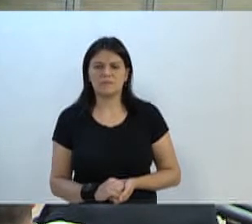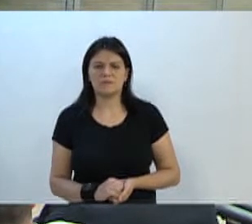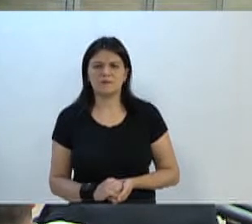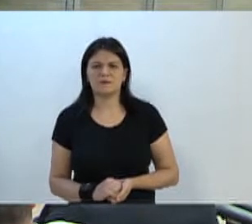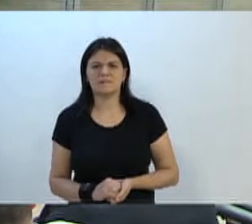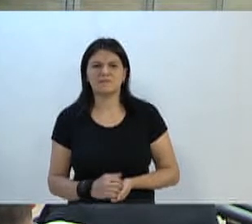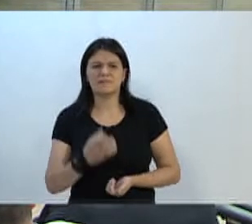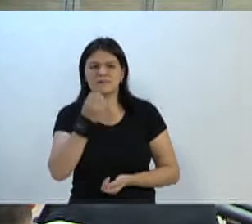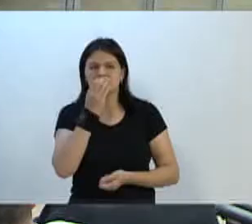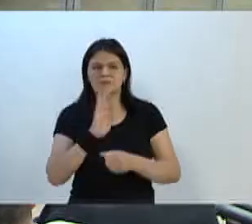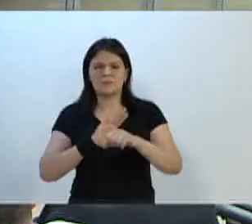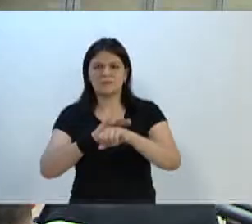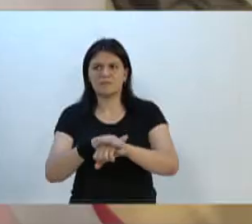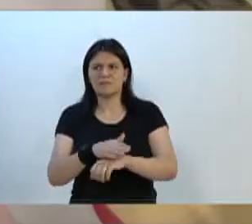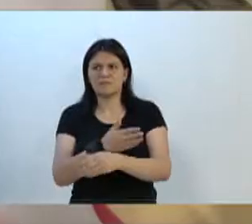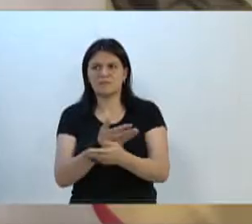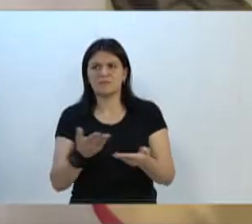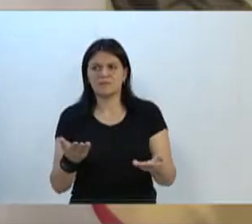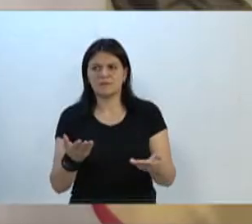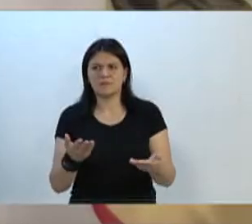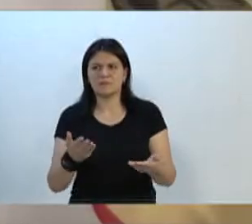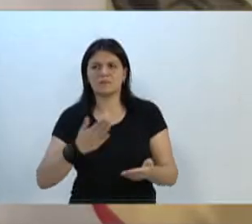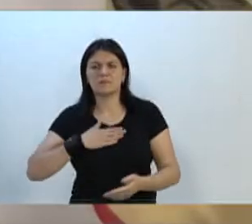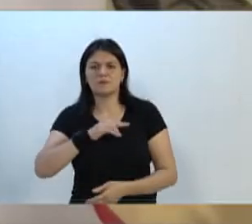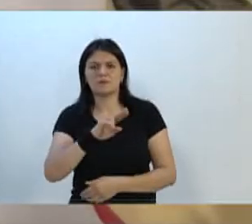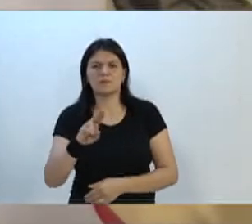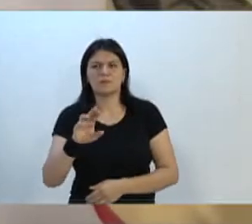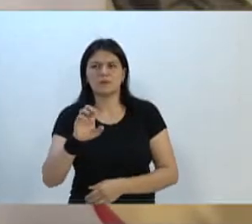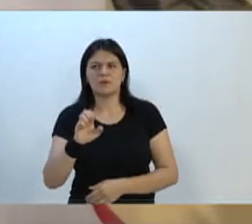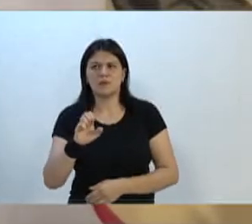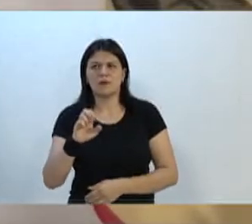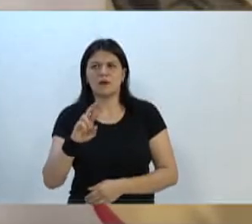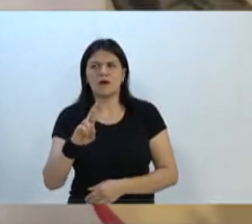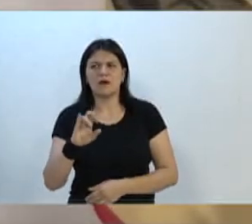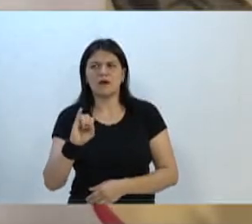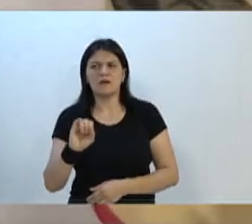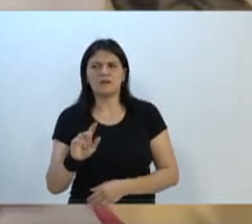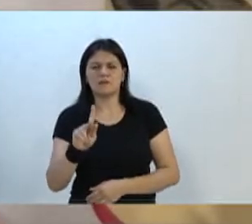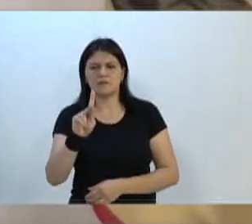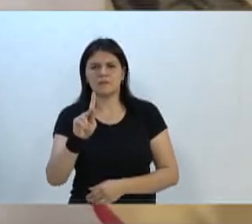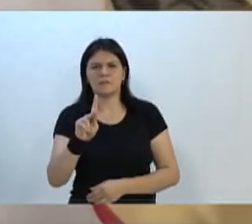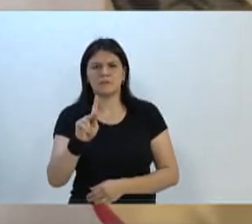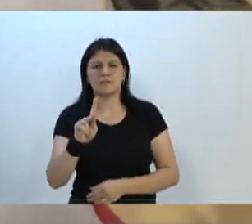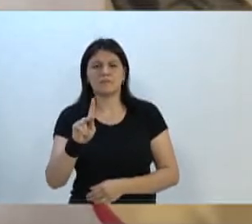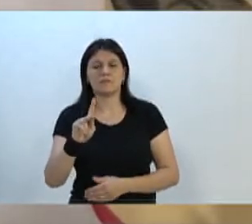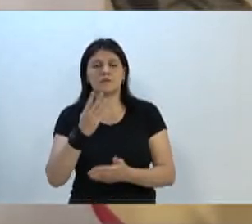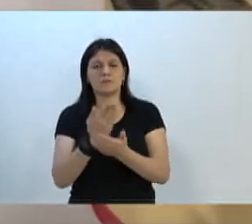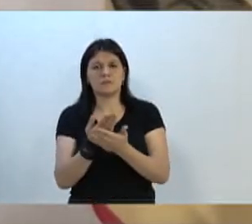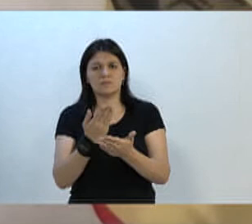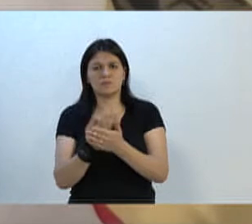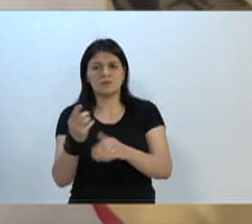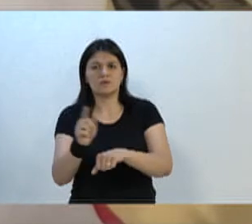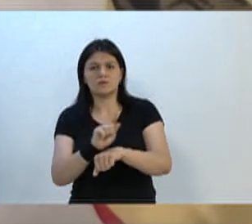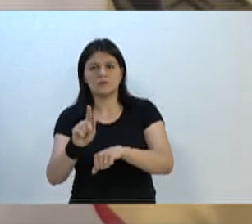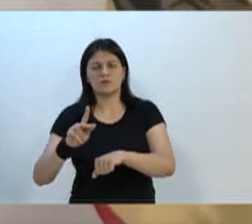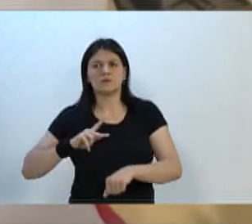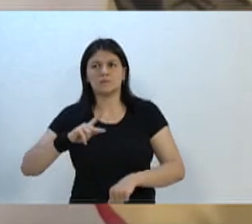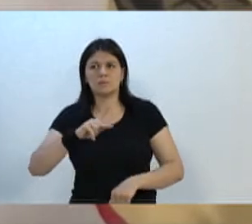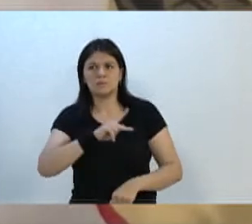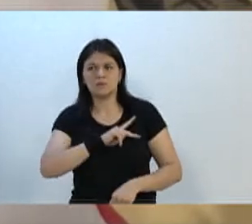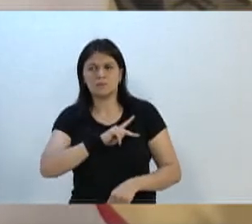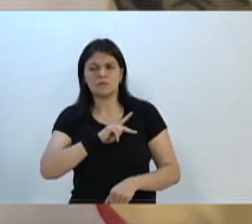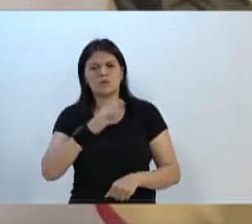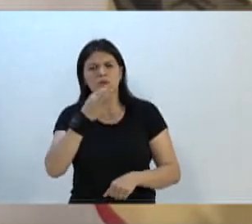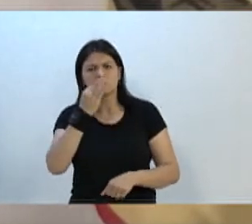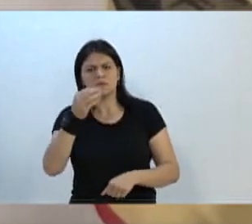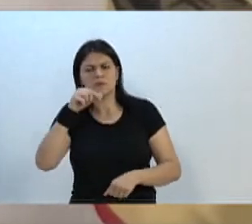Boa noite a todos que me ouvem meu nome é Alec Veras sou um ativista pela Liberdade estudante de Gestão Pública eu vim aqui para sugerir